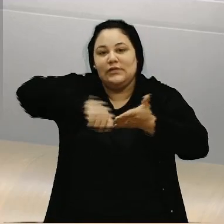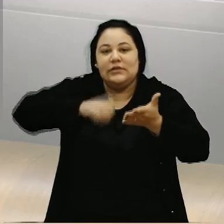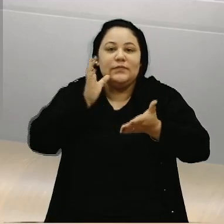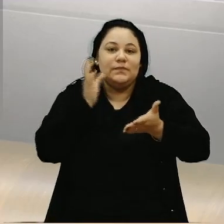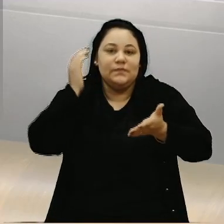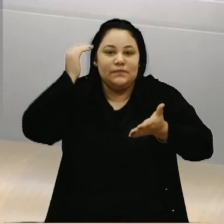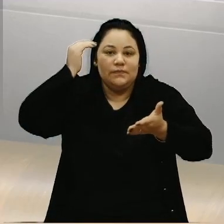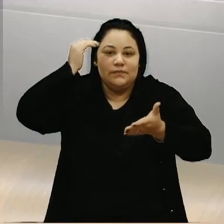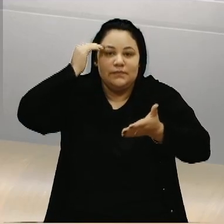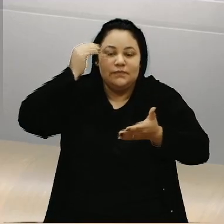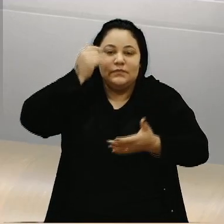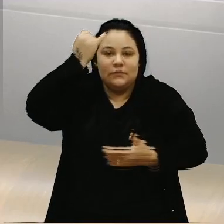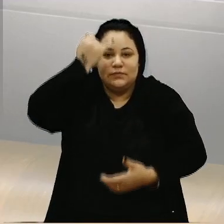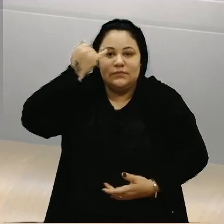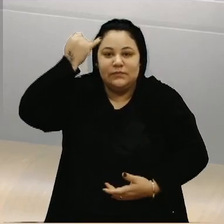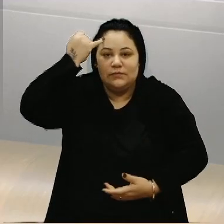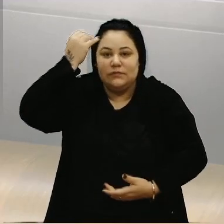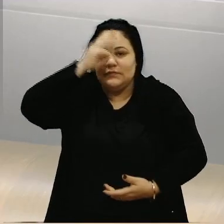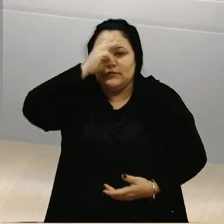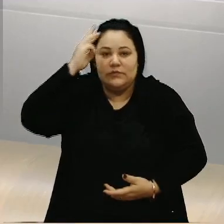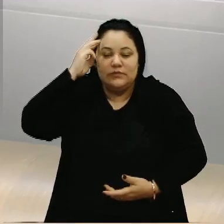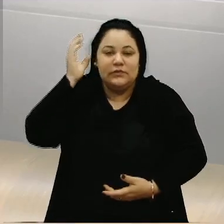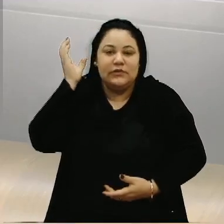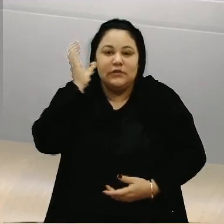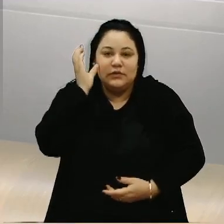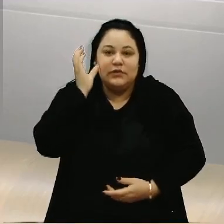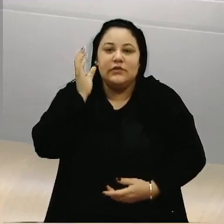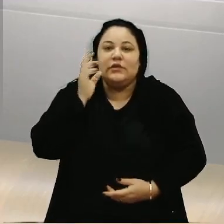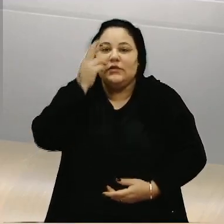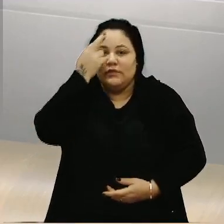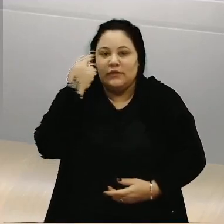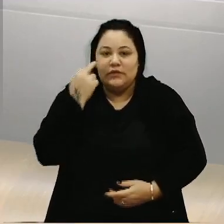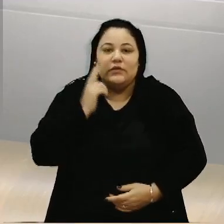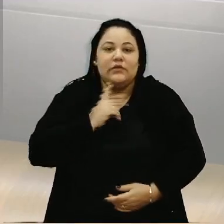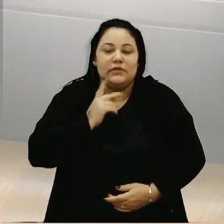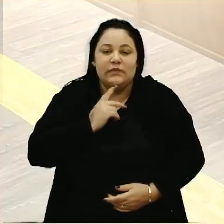Juliano Valim, Omir Cadori, Rafael Bueno, Renato Oliveira e Rose Frigeri. Era isso, senhora presidente.